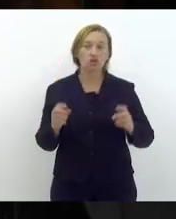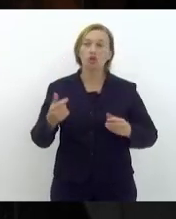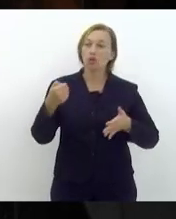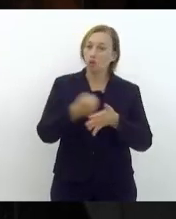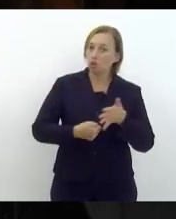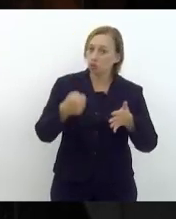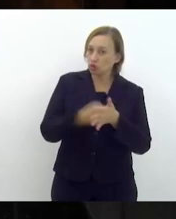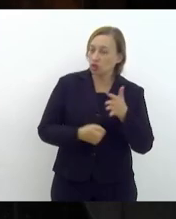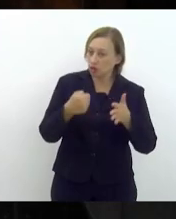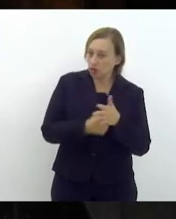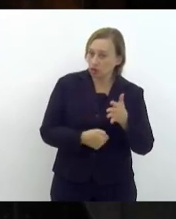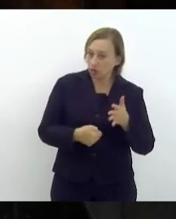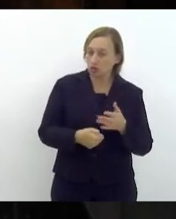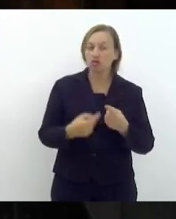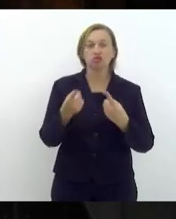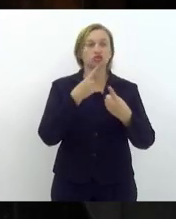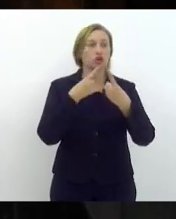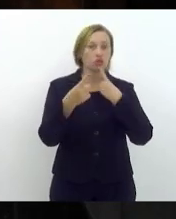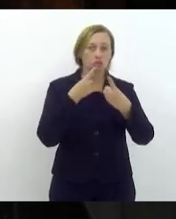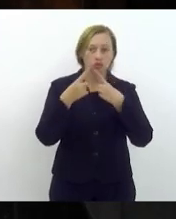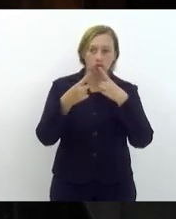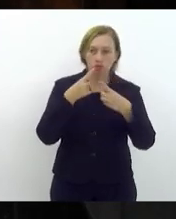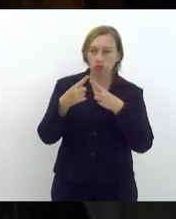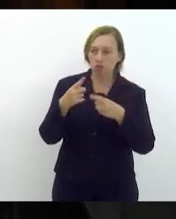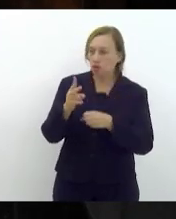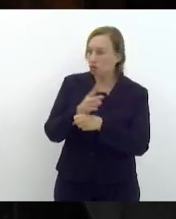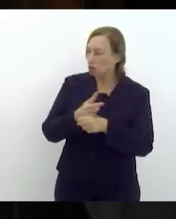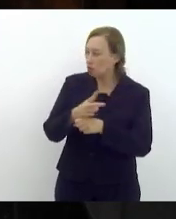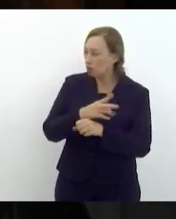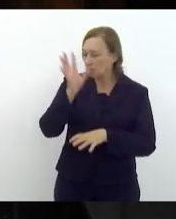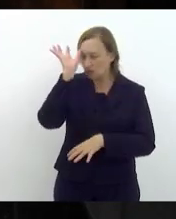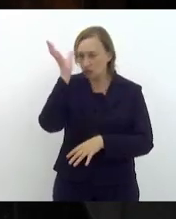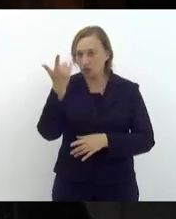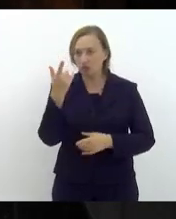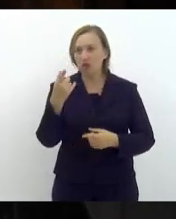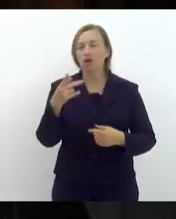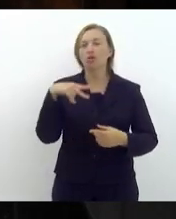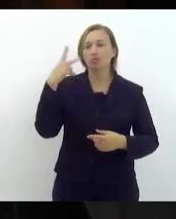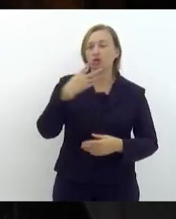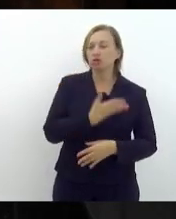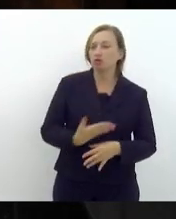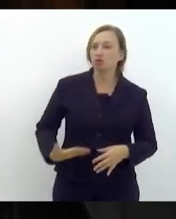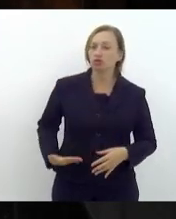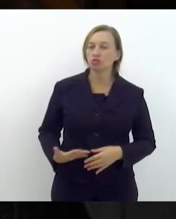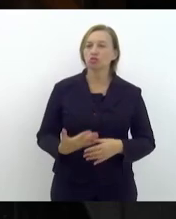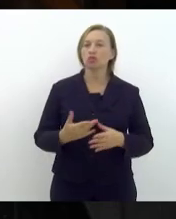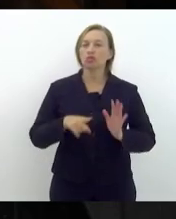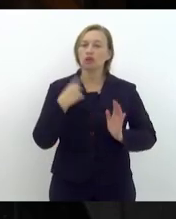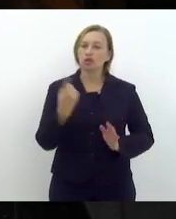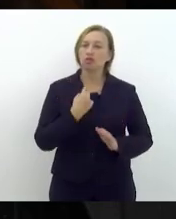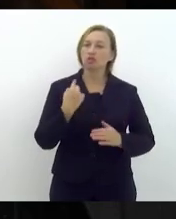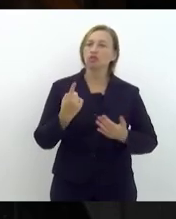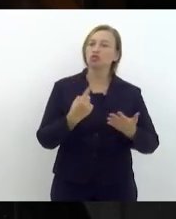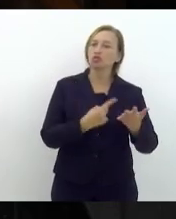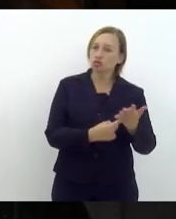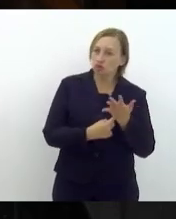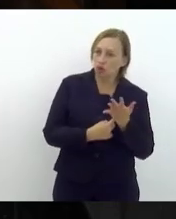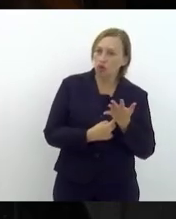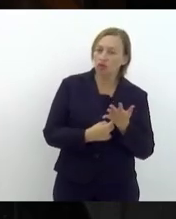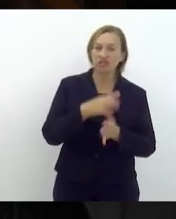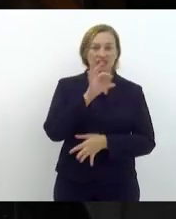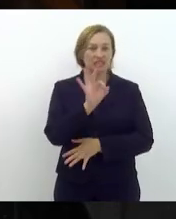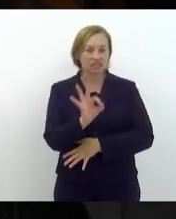lutando tá deslogando E tá buscando soluções e políticas públicas permanentes para que os nossos jovens sejam